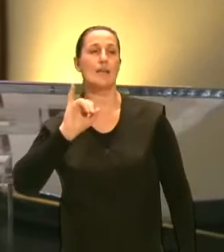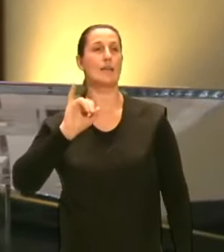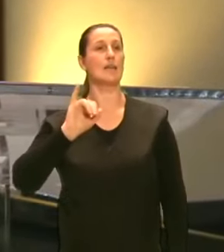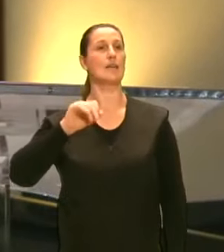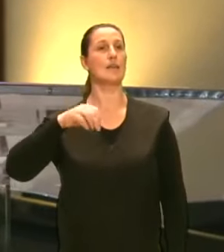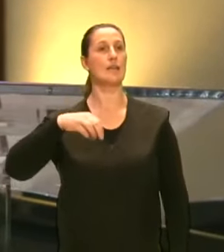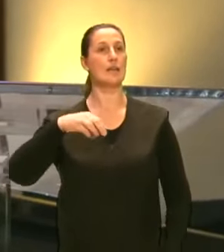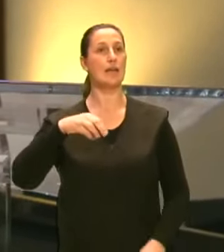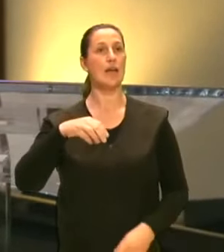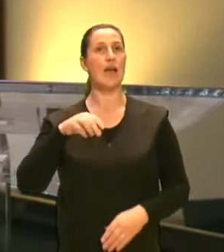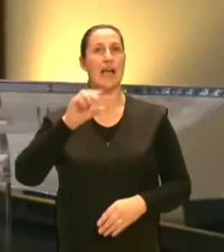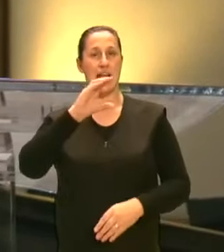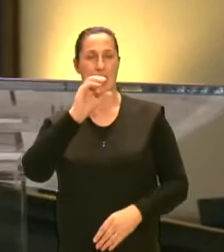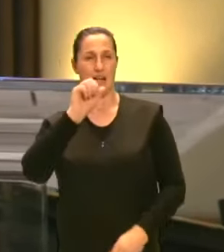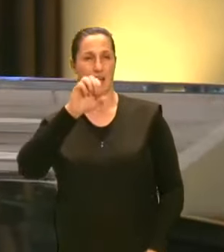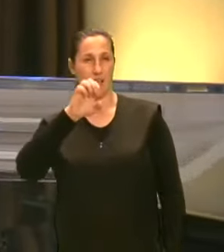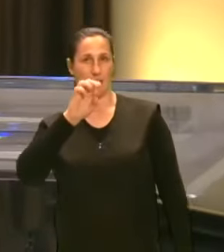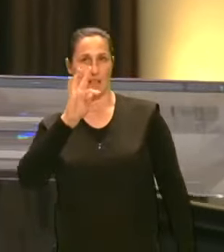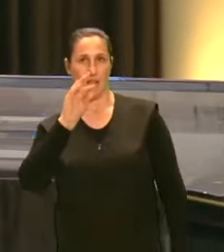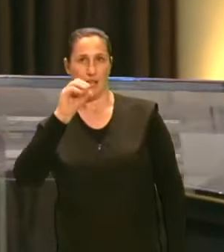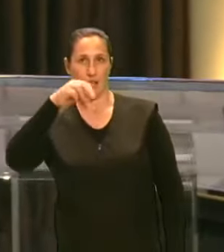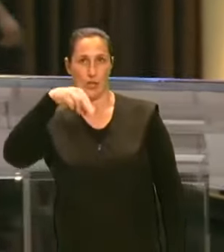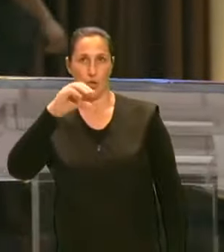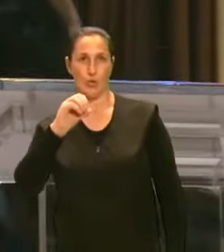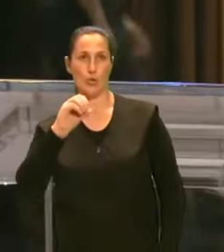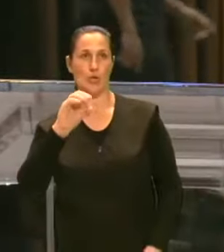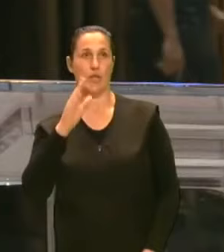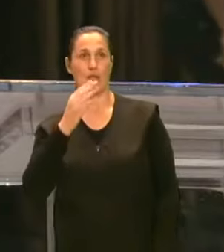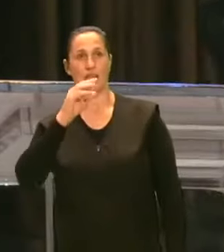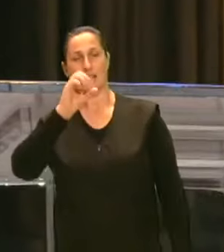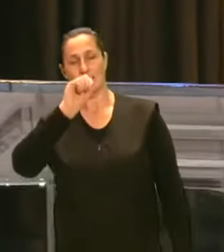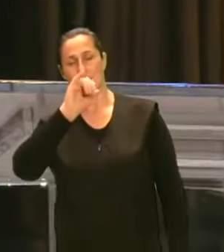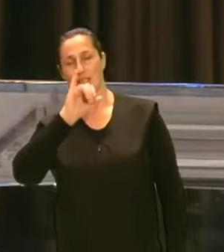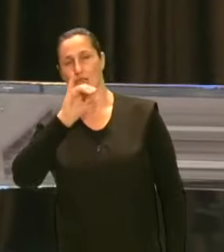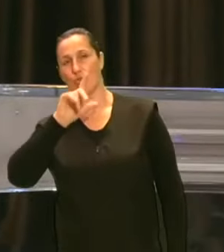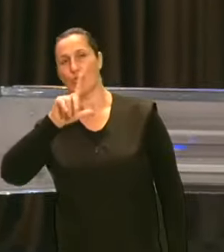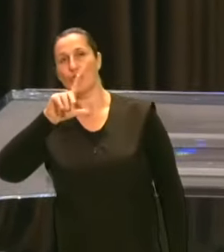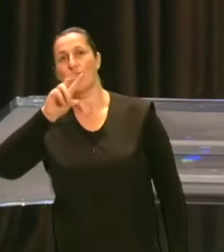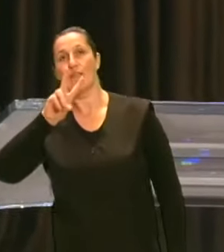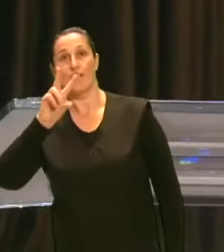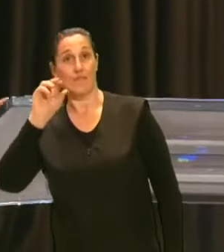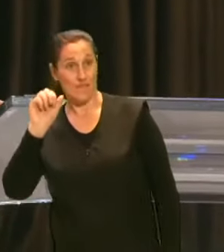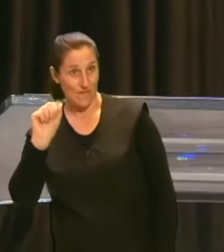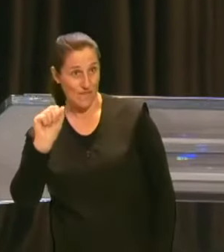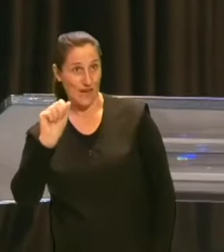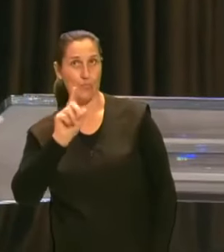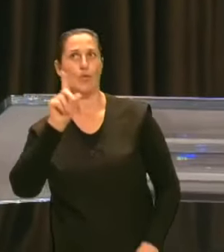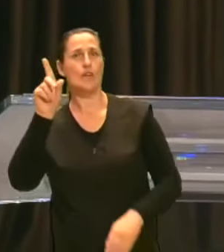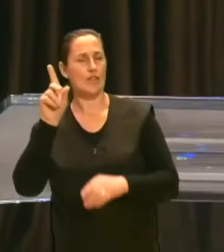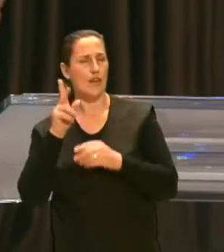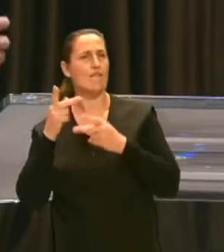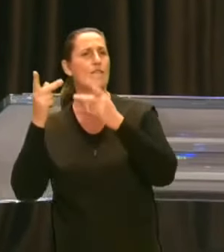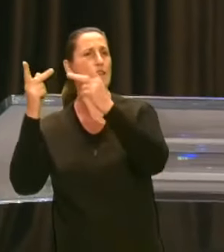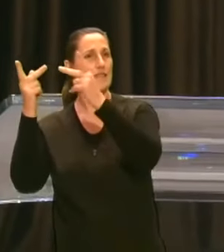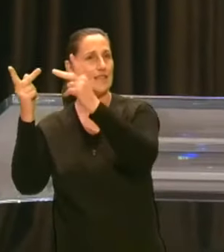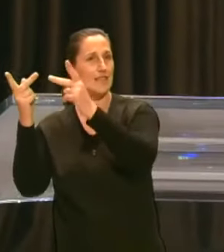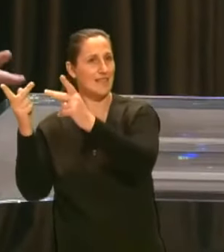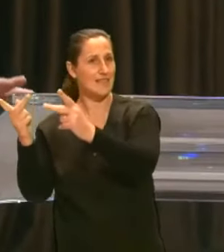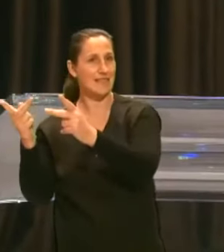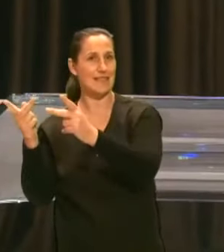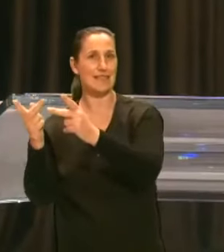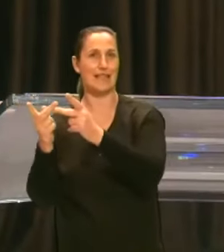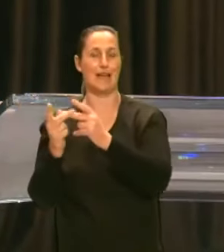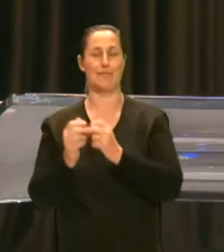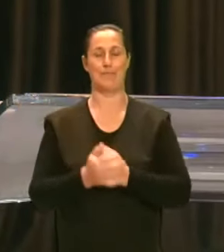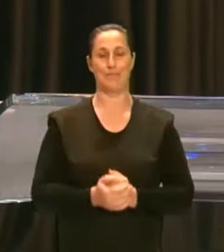tendo culto lá agora. A minha esposa está lá junto com as crianças fazendo louvor. Guerreira, né? Ficou para fazer o louvor com